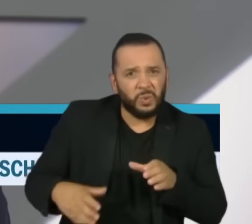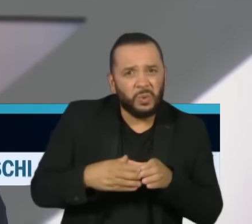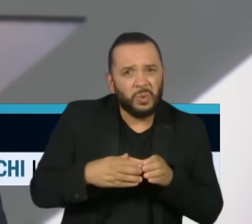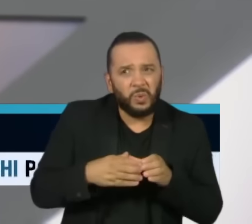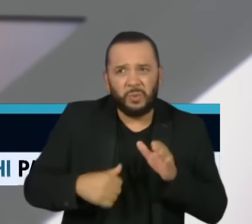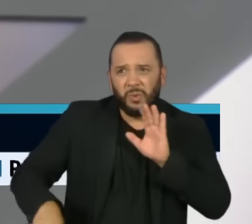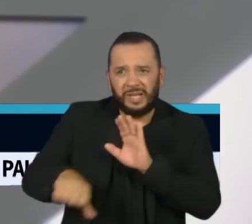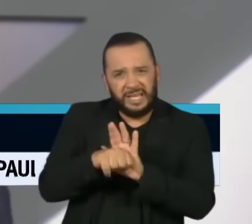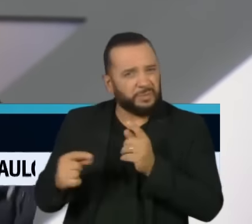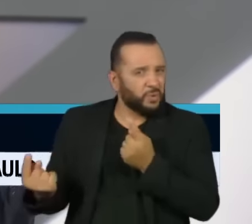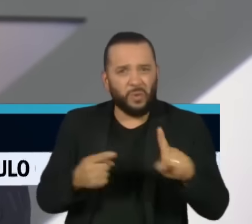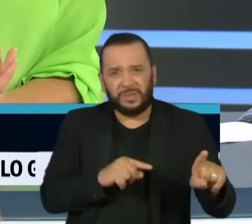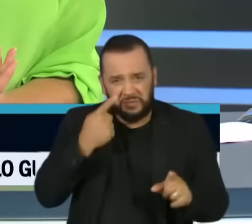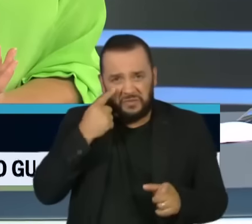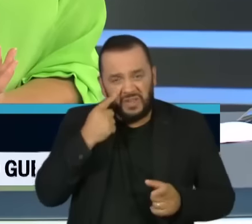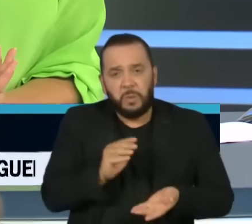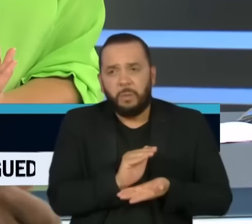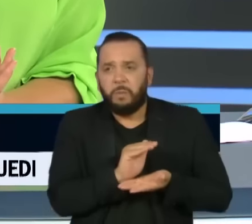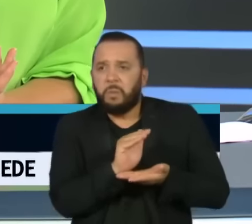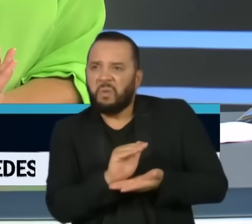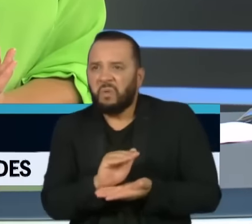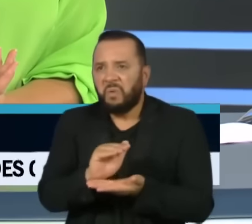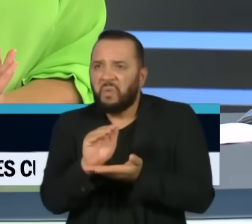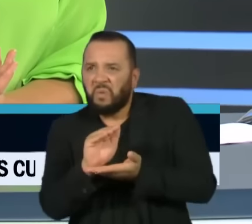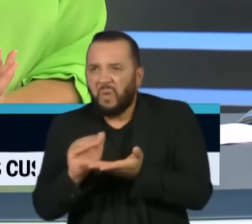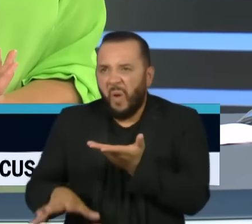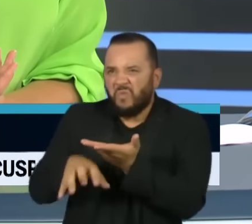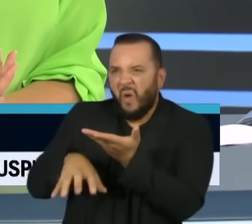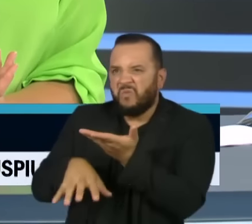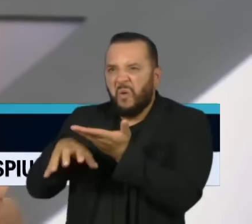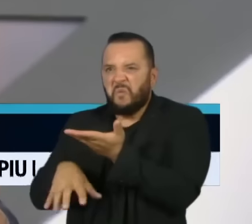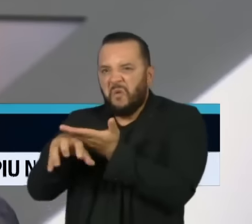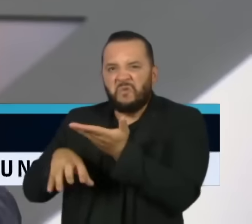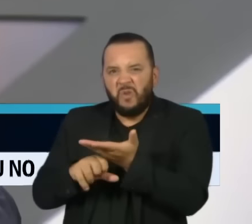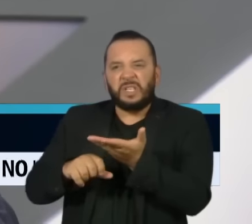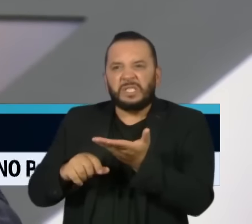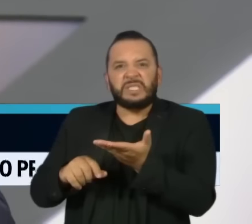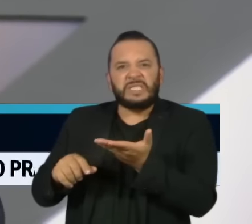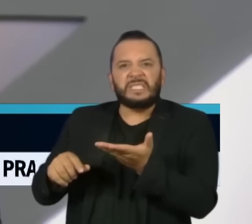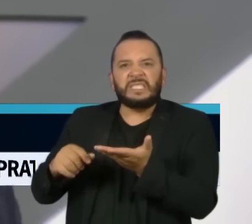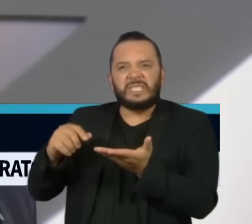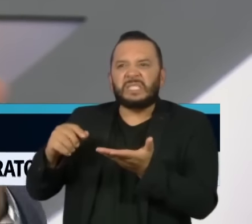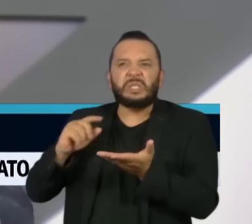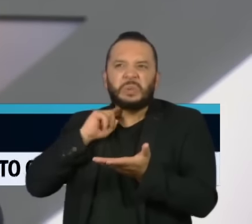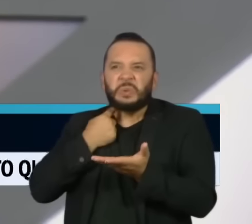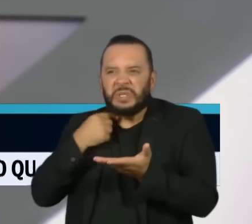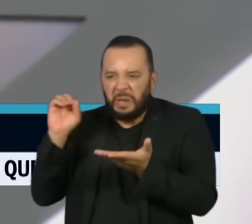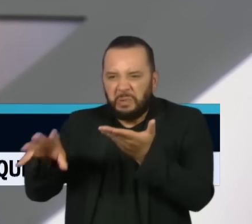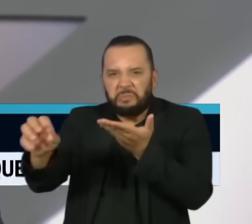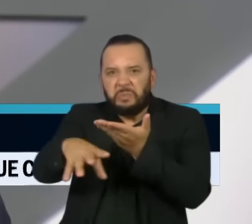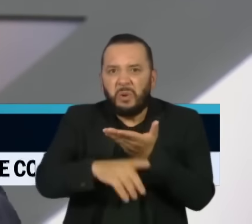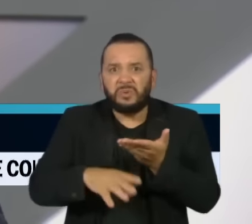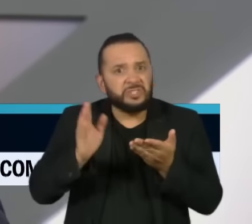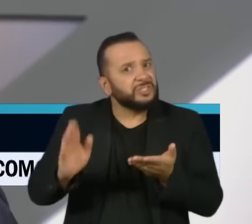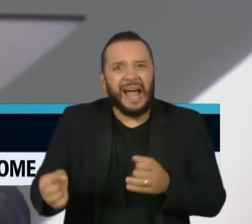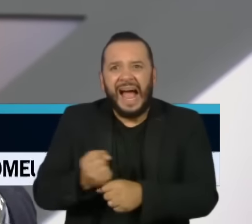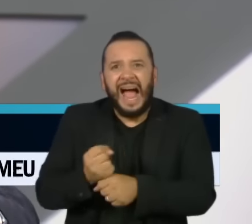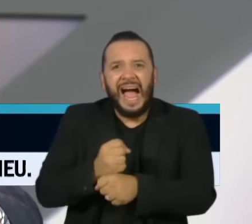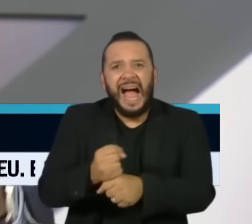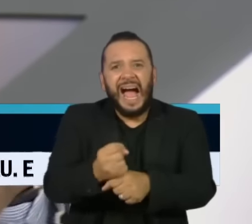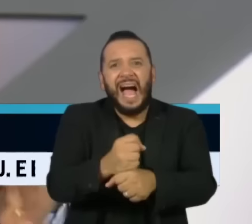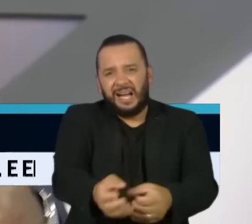as 300 balsas derrubando, jogando, né, mercúrio no rio, mas elas estão lá há séculos fazendo isso todo dia.